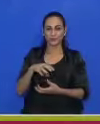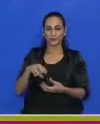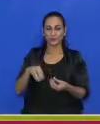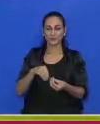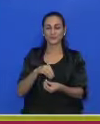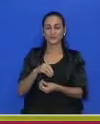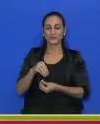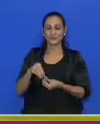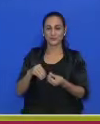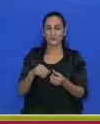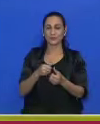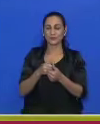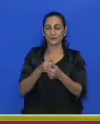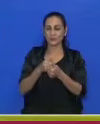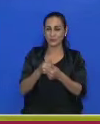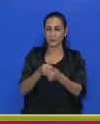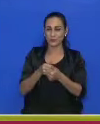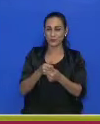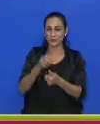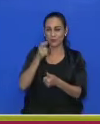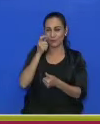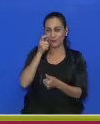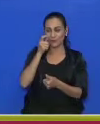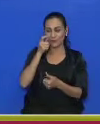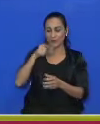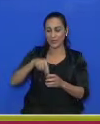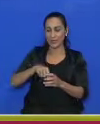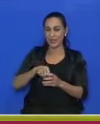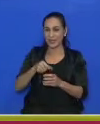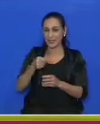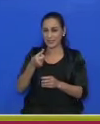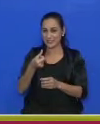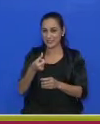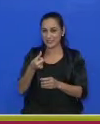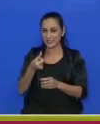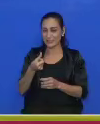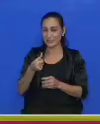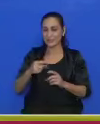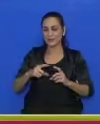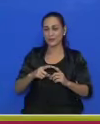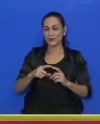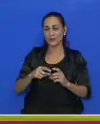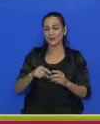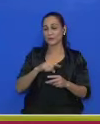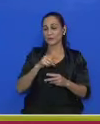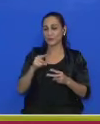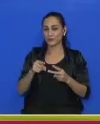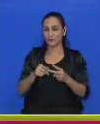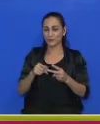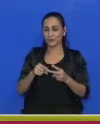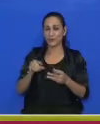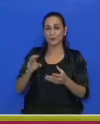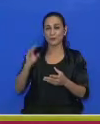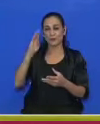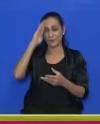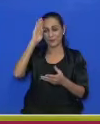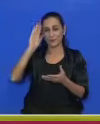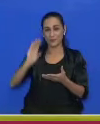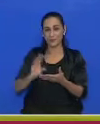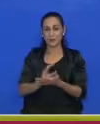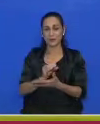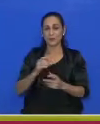E vamos lá conferir de pertinho as 6 bolas, então, do nosso segundo prêmio principal. E já